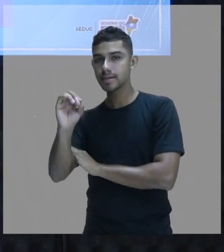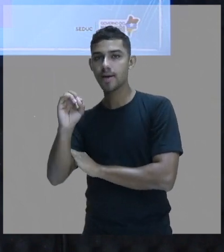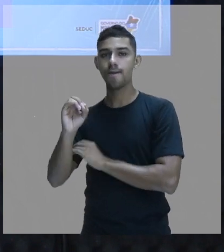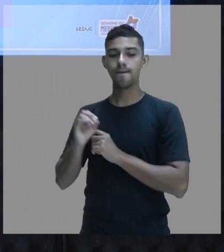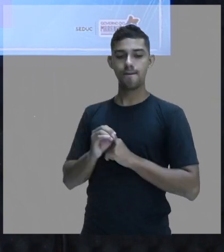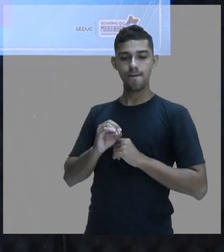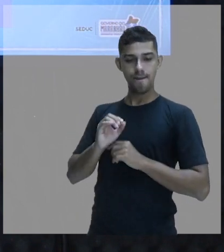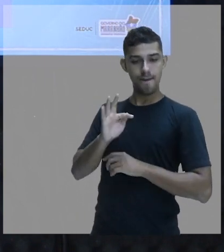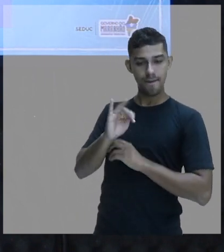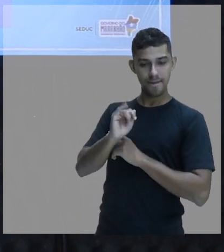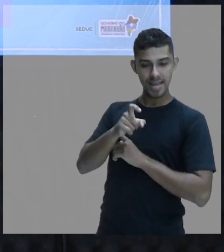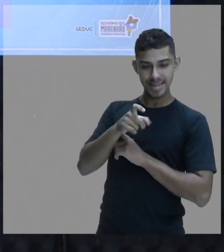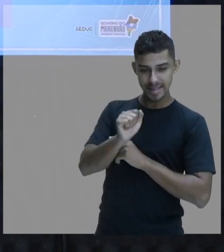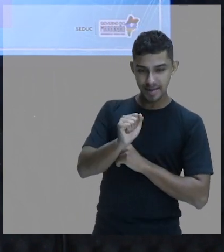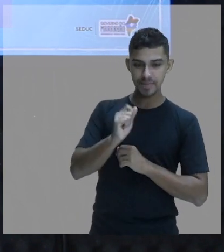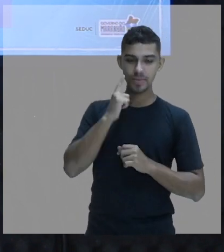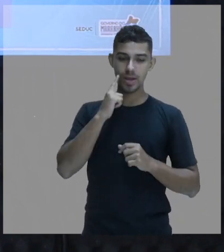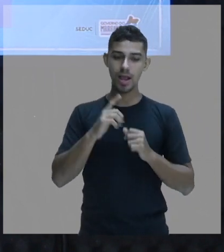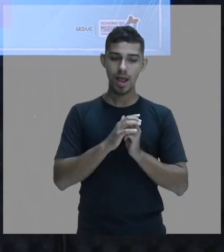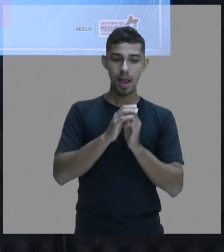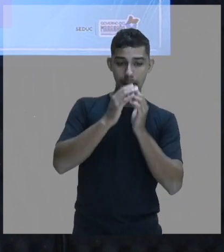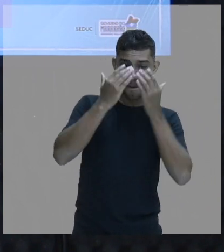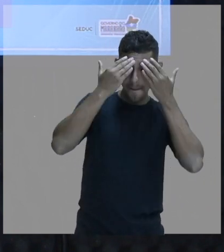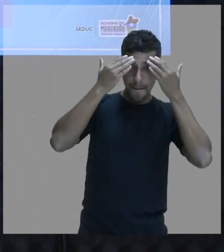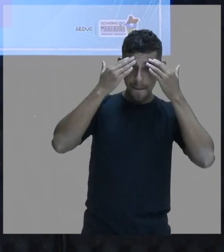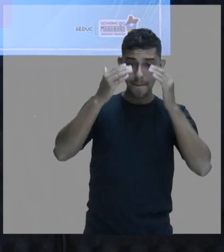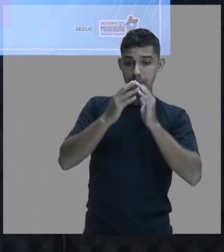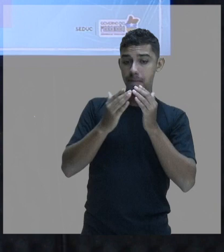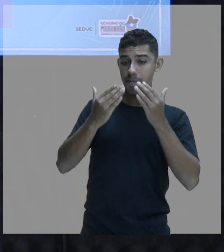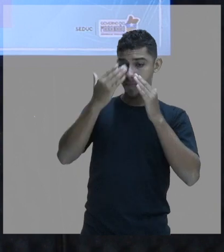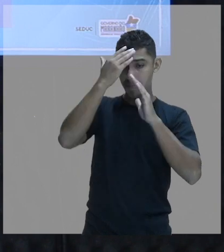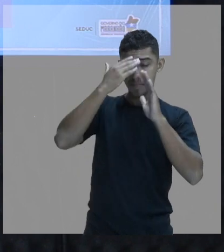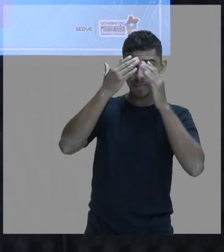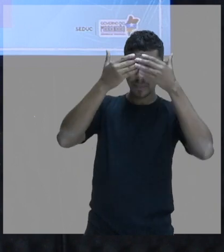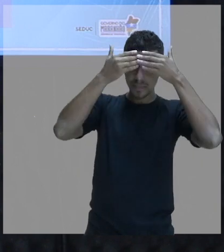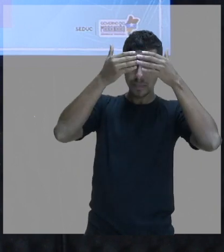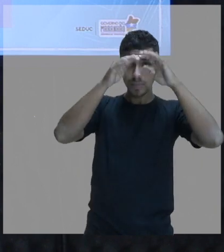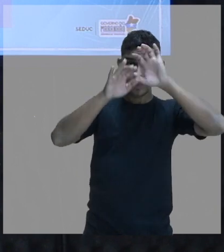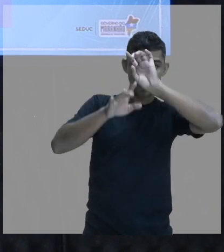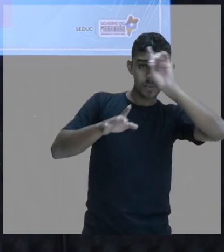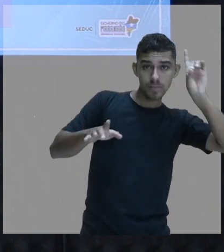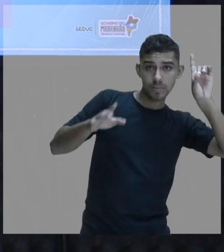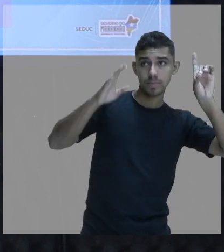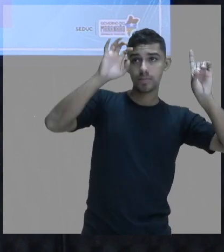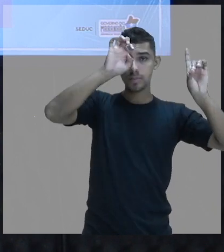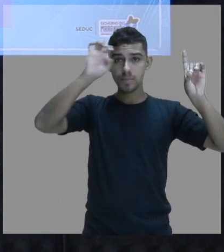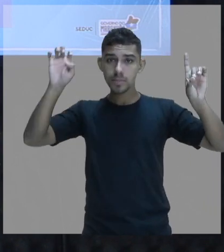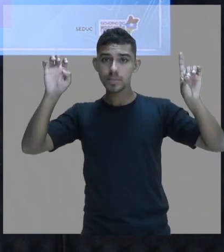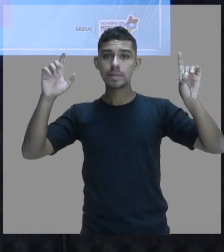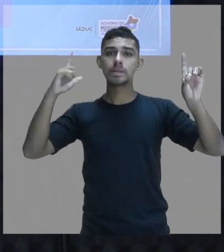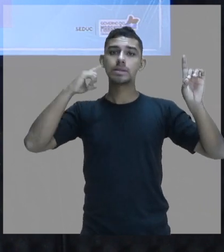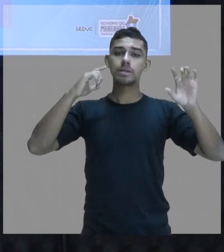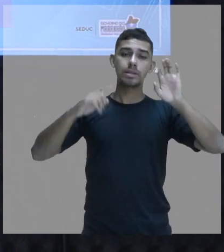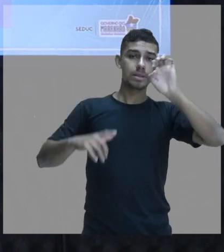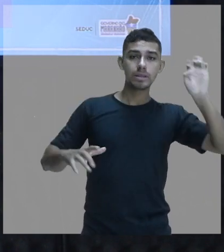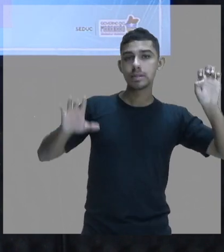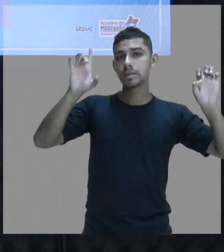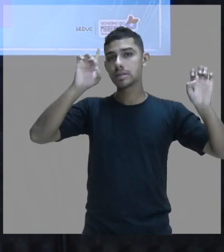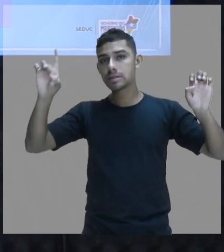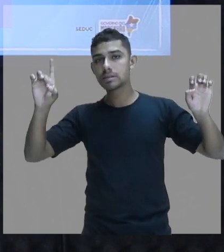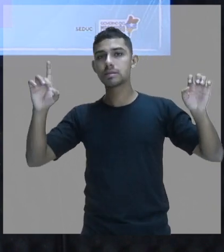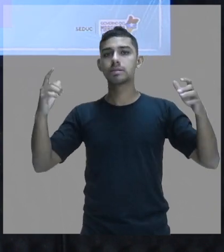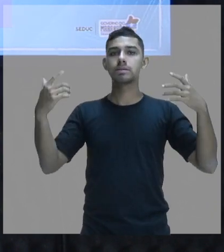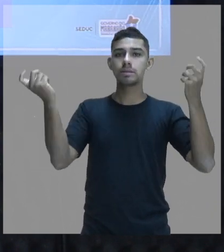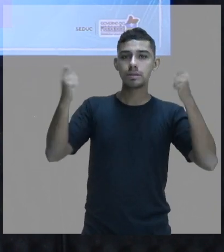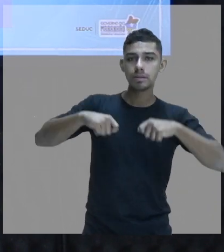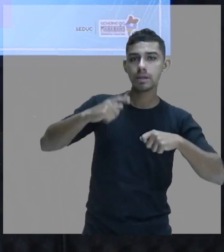frontal, aqui está o parietal, que ele é um osso par, tem o parietal direito e o parietal esquerdo. Nós temos aqui o osso temporal, que é o